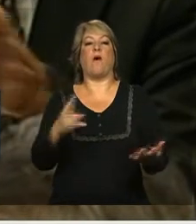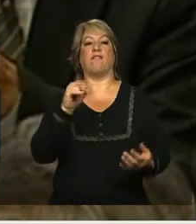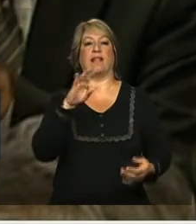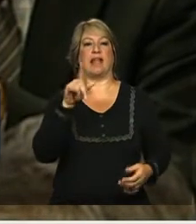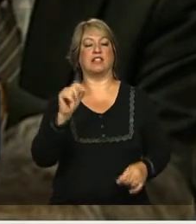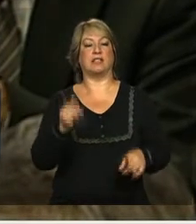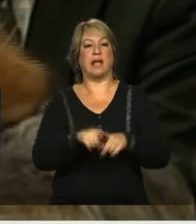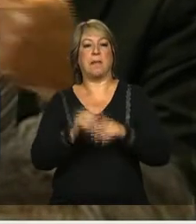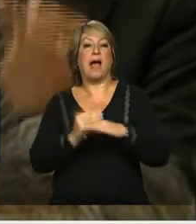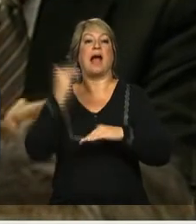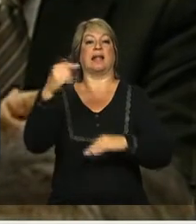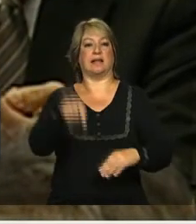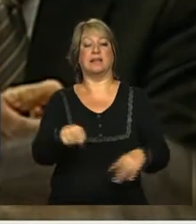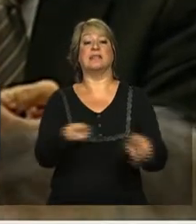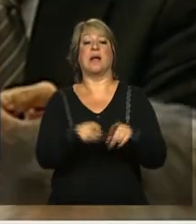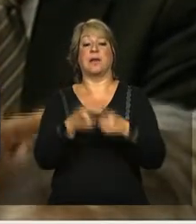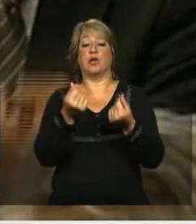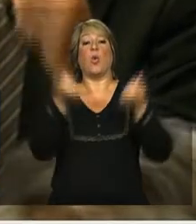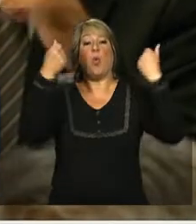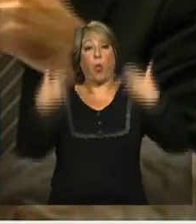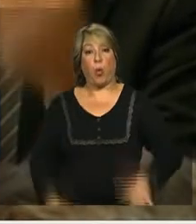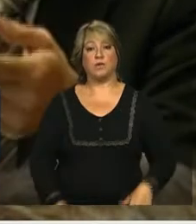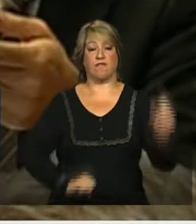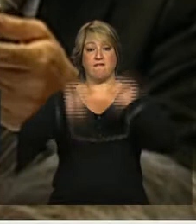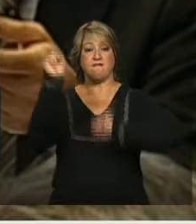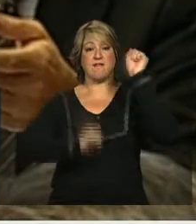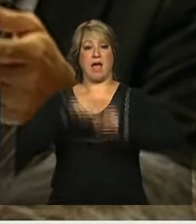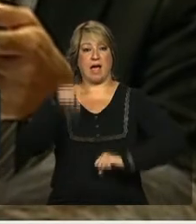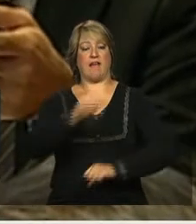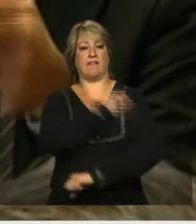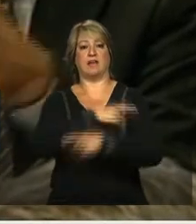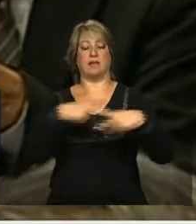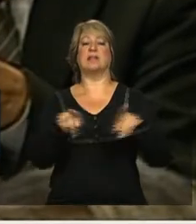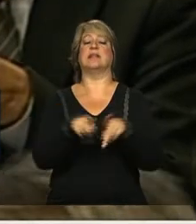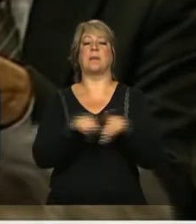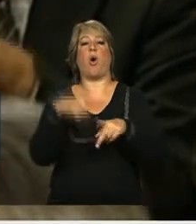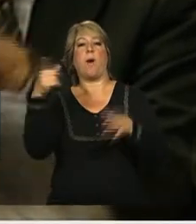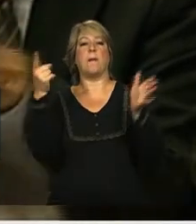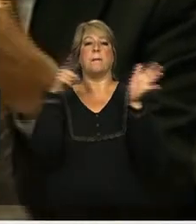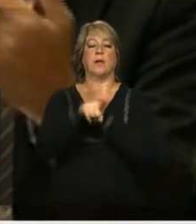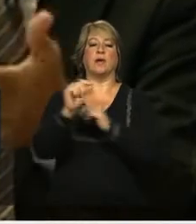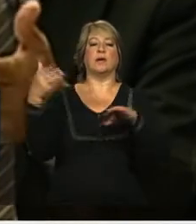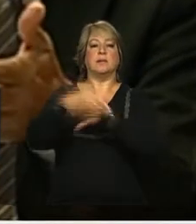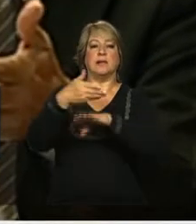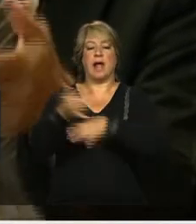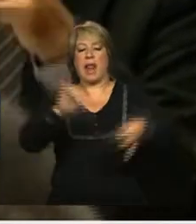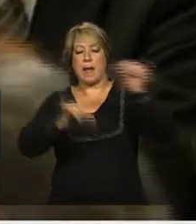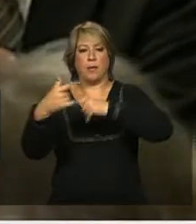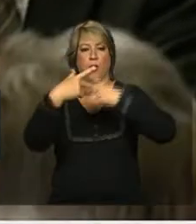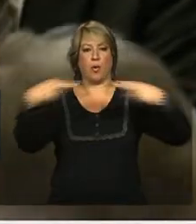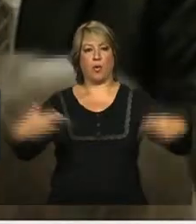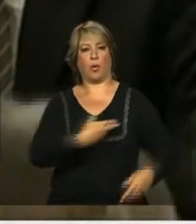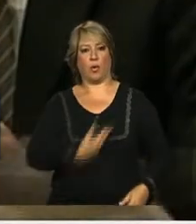também se existem reflexos disso no custo de produção dessas vacinas e a outra pergunta é sobre a participação dos laboratórios públicos e eles vão ter